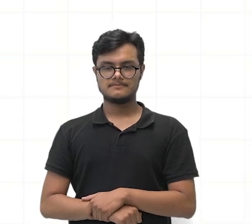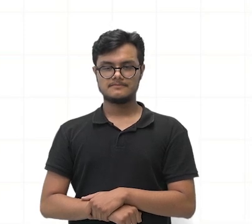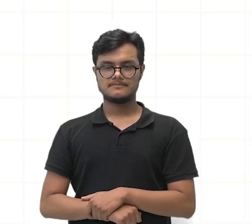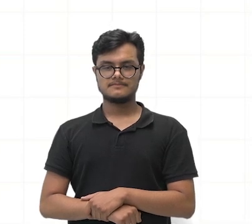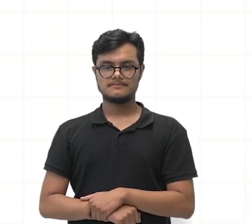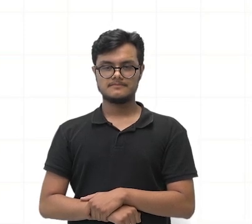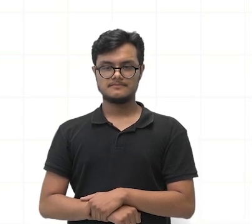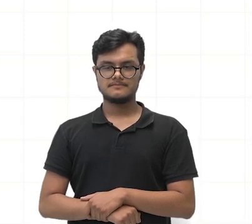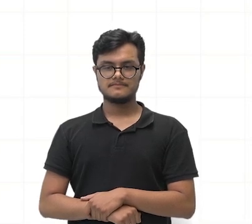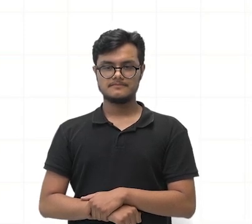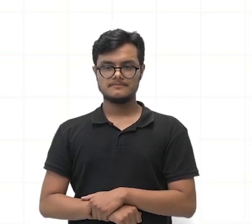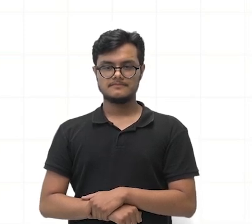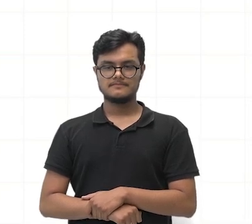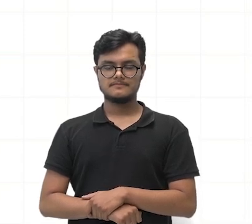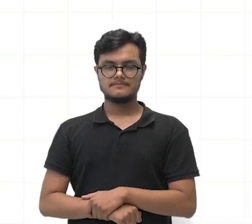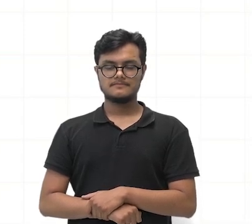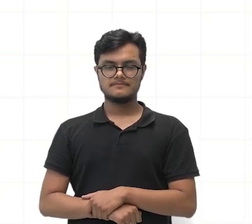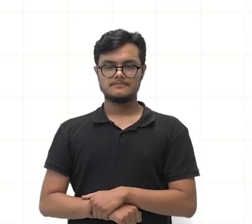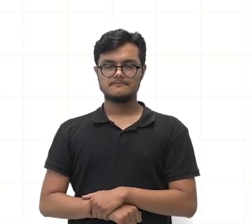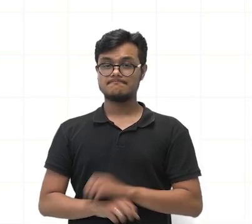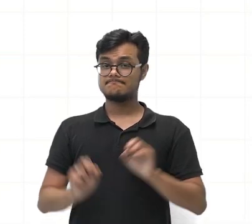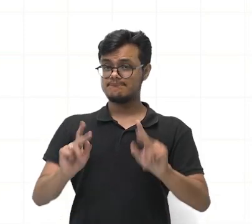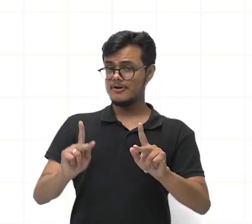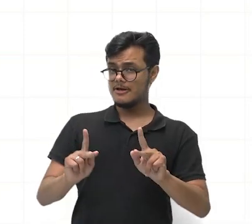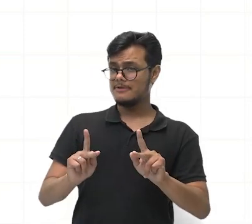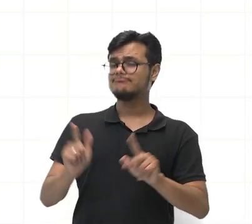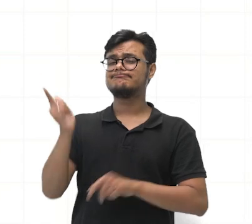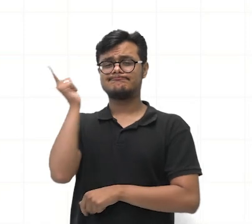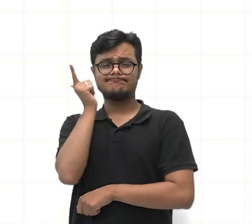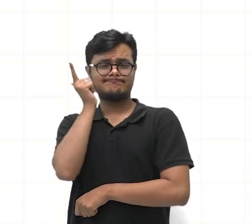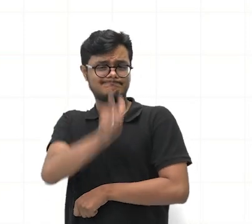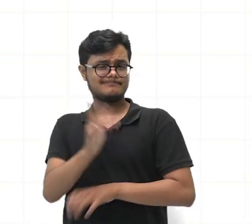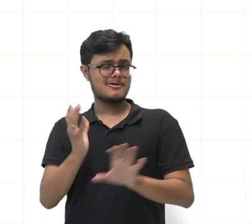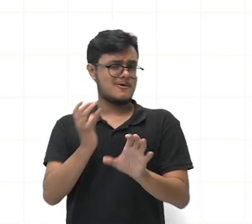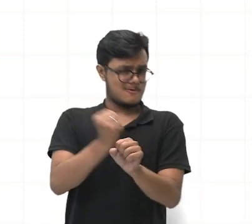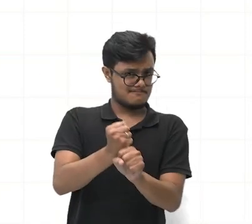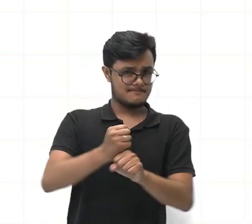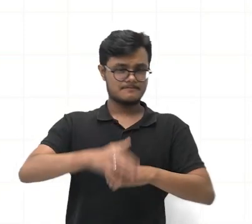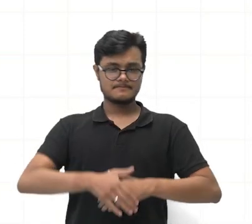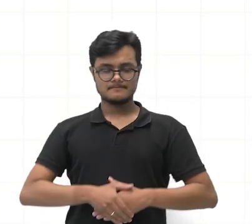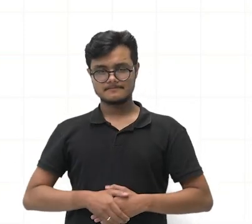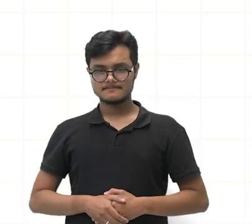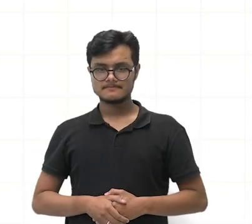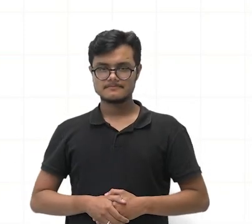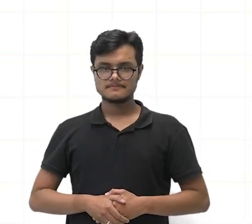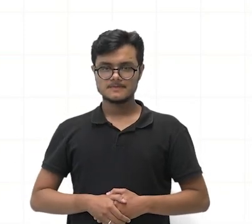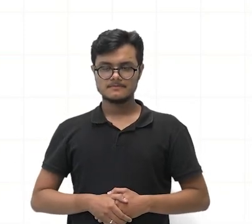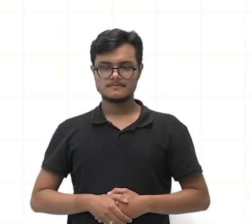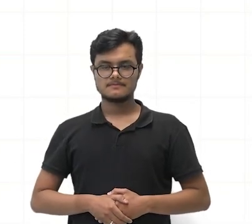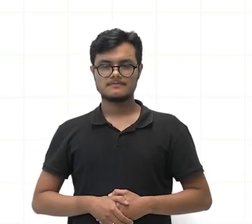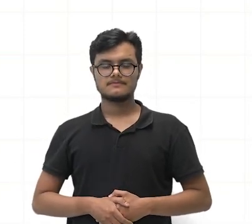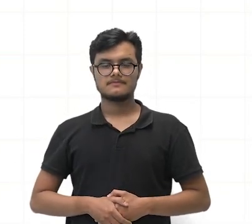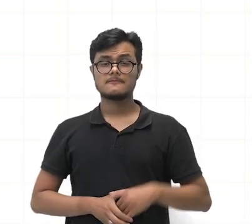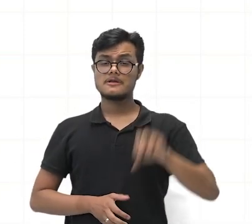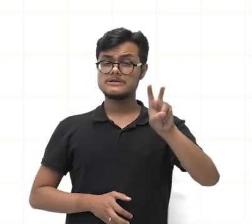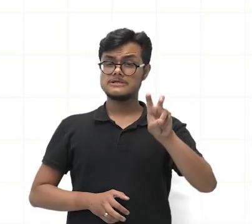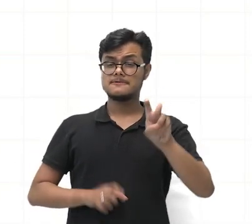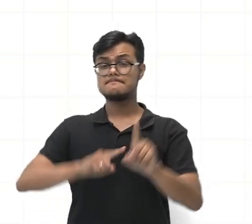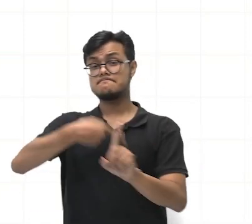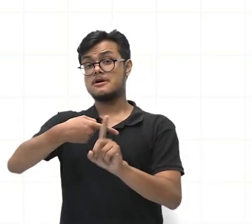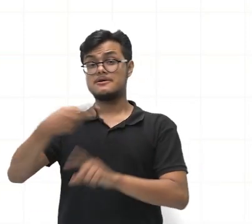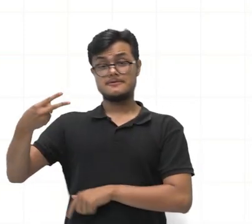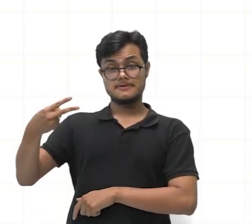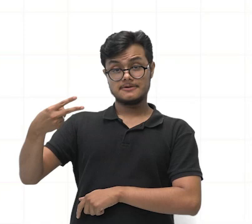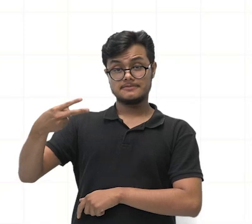Melhorou. Vírgula embaixo de vírgula, agora é só fazer a conta para saber a soma das alturas dos professores, ó. 5 mais